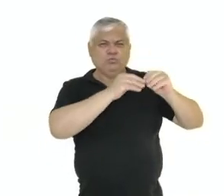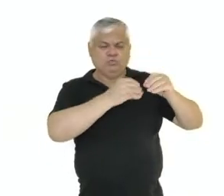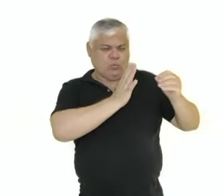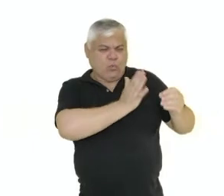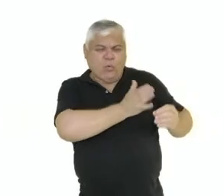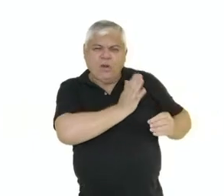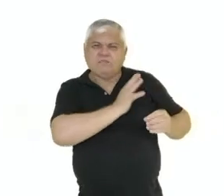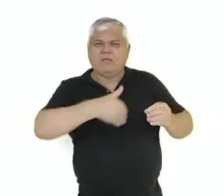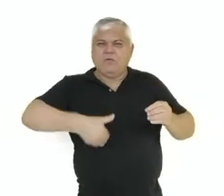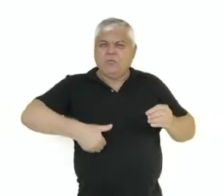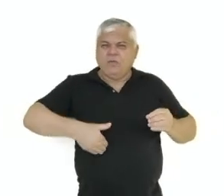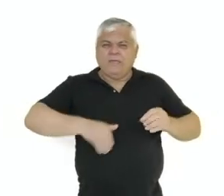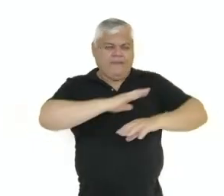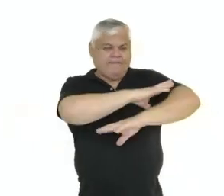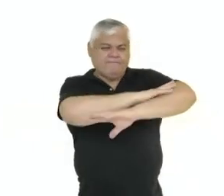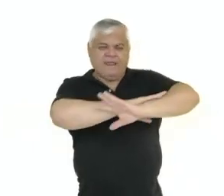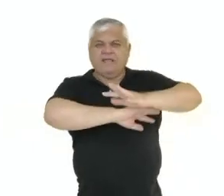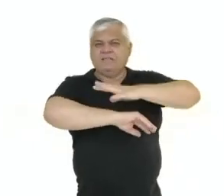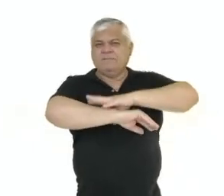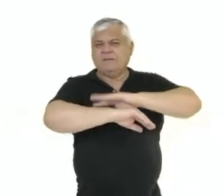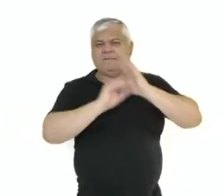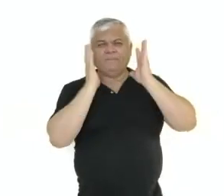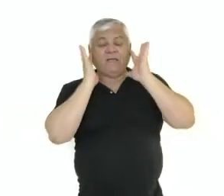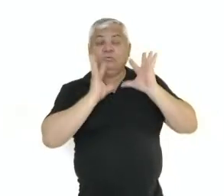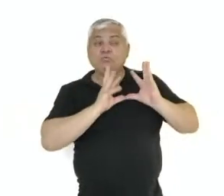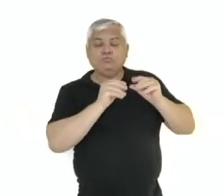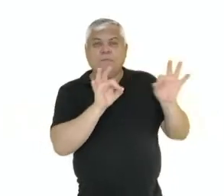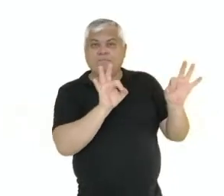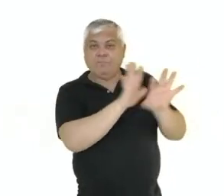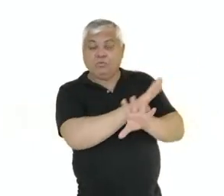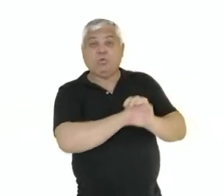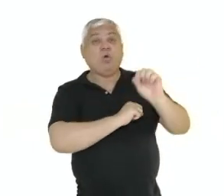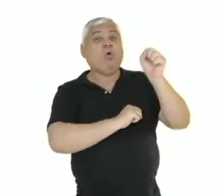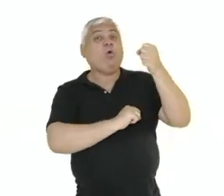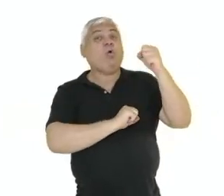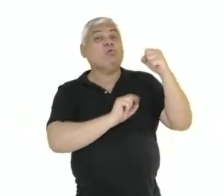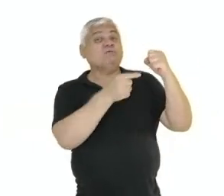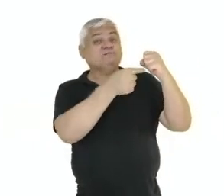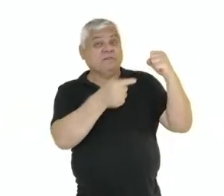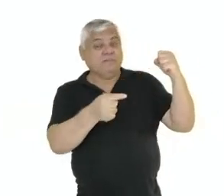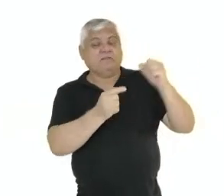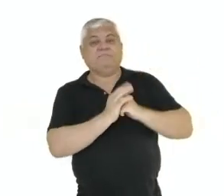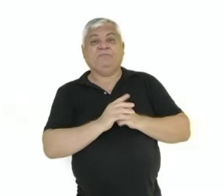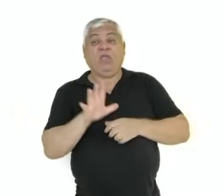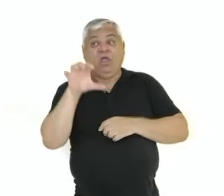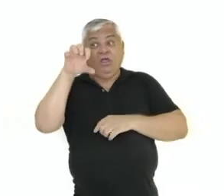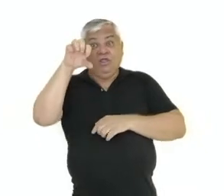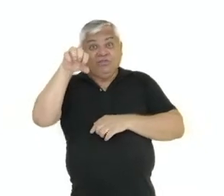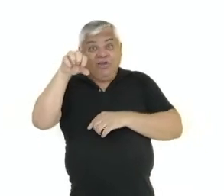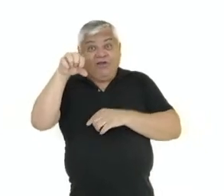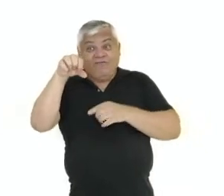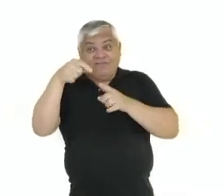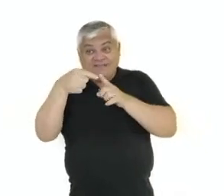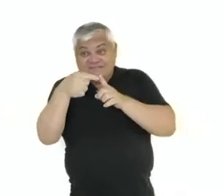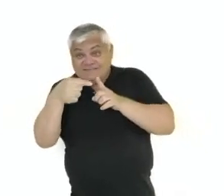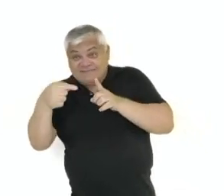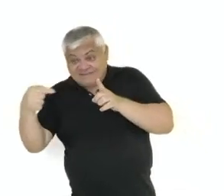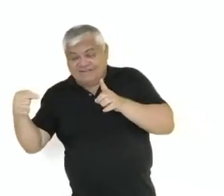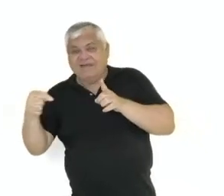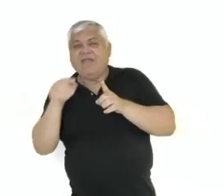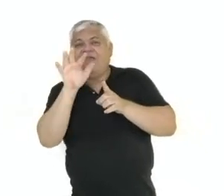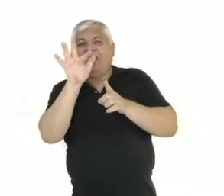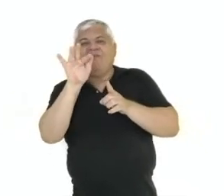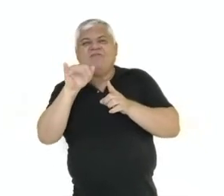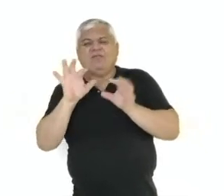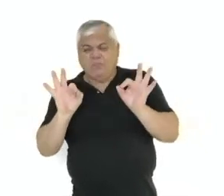formação. Vai até 8 semanas. A partir da 9ª semana, então, todos esses órgãos já